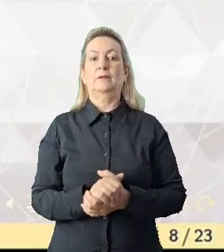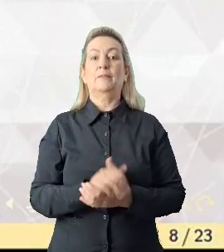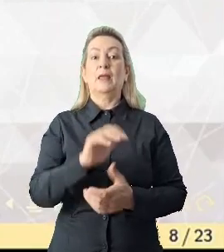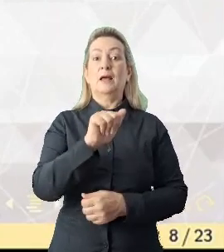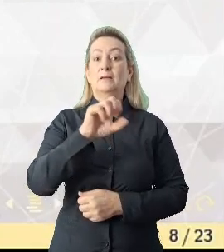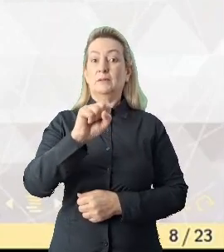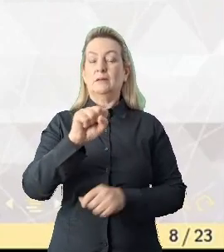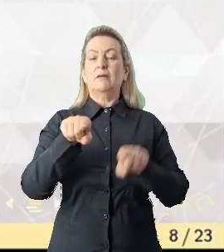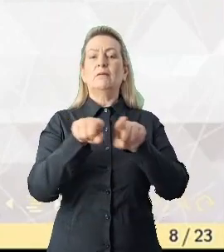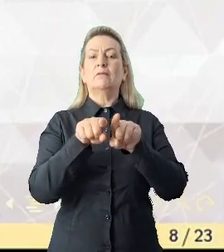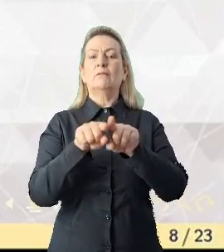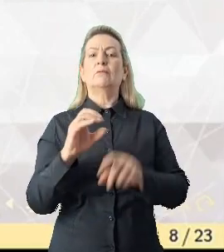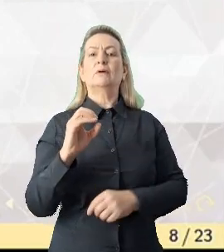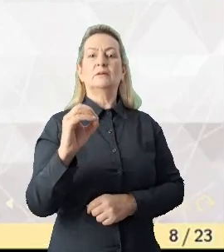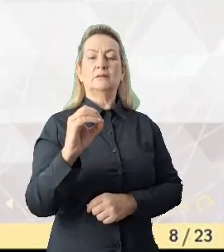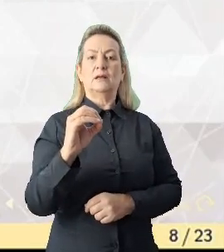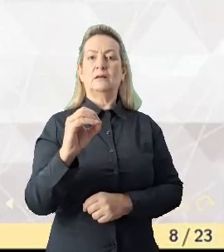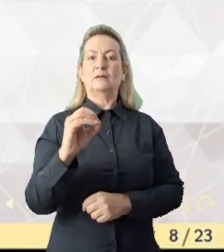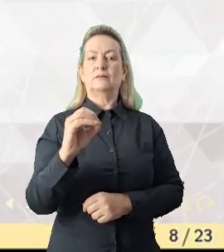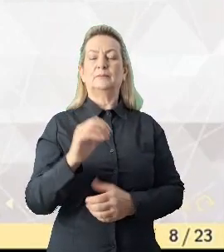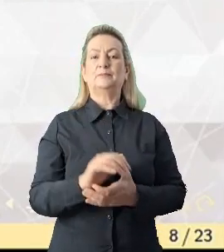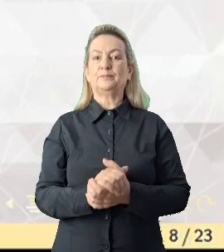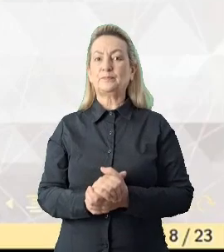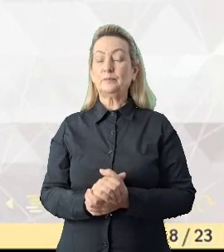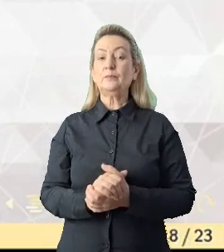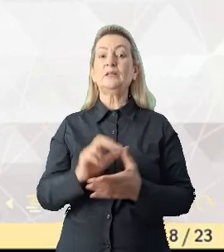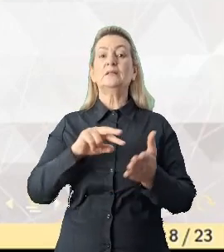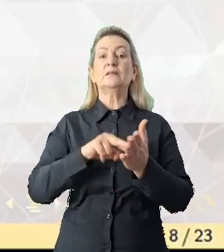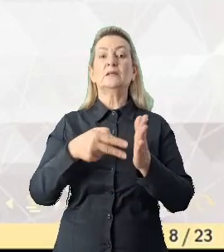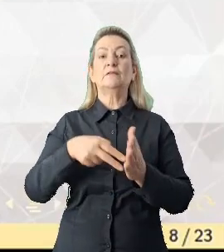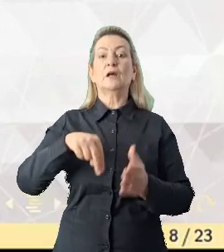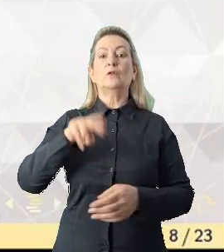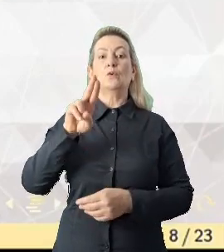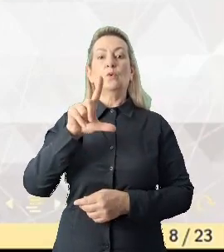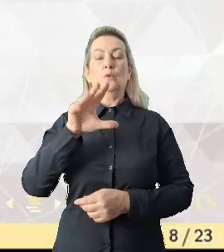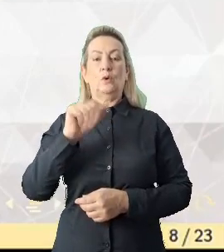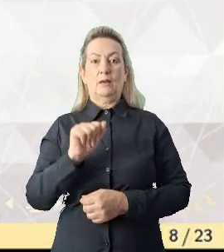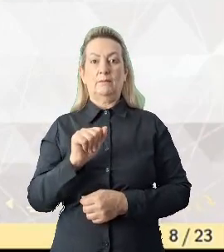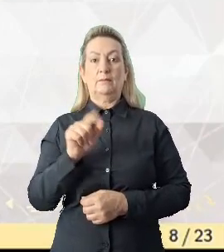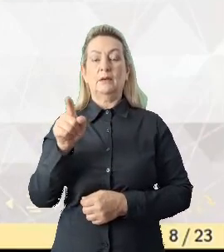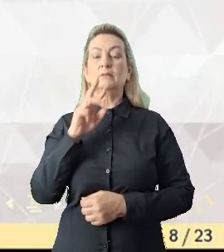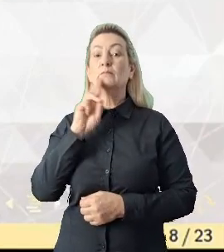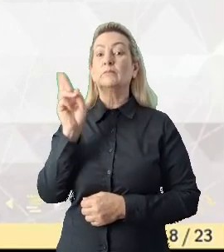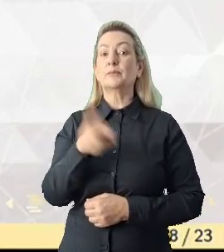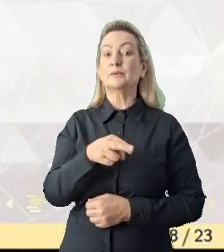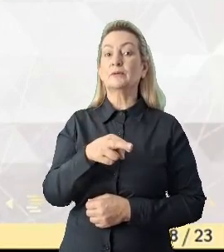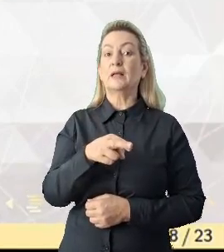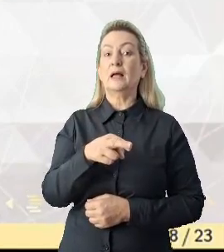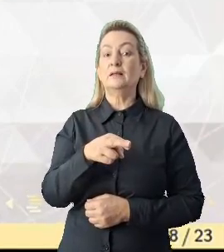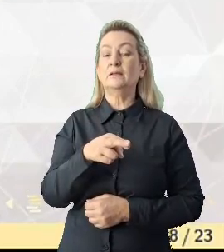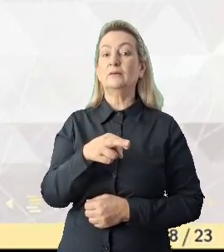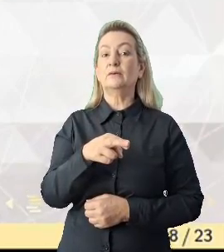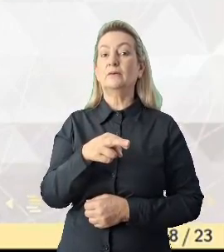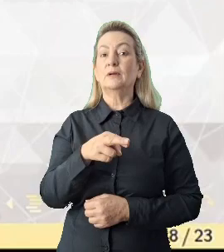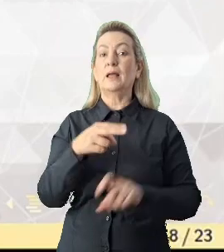moda. Neste caso, quando a simetria é igual a zero, dizemos que ela é simétrica, ou a simetria é nula.